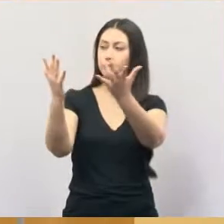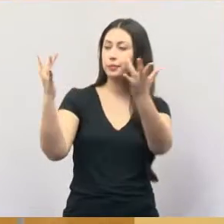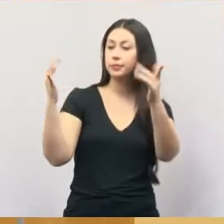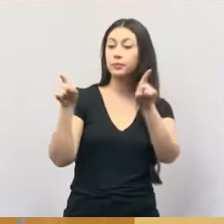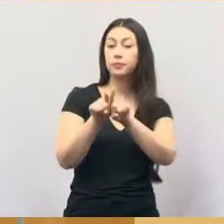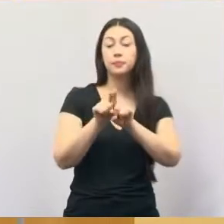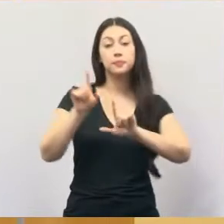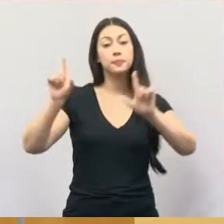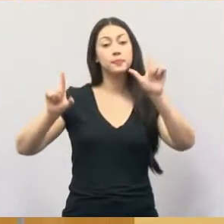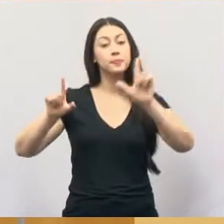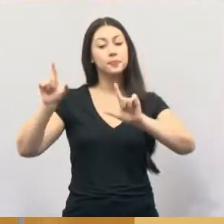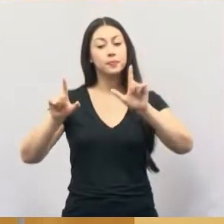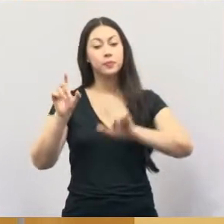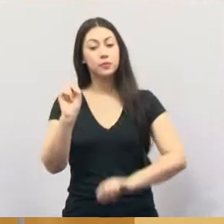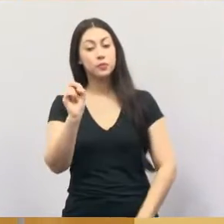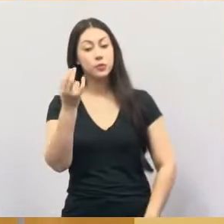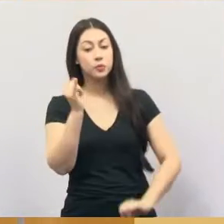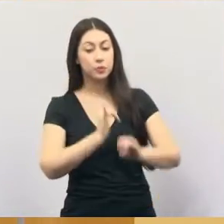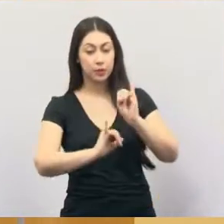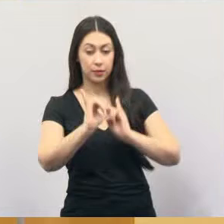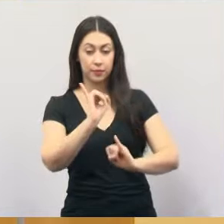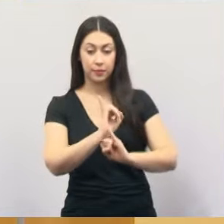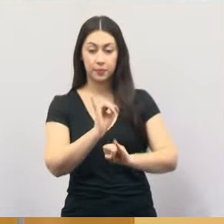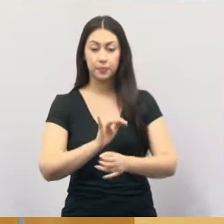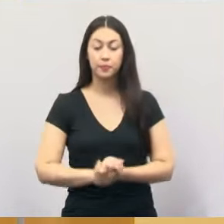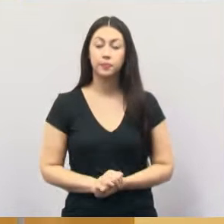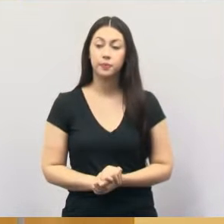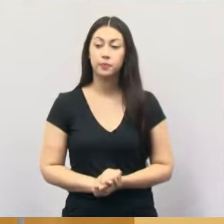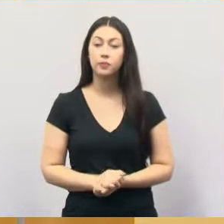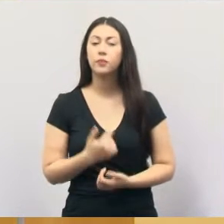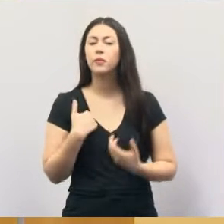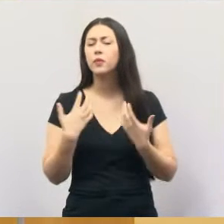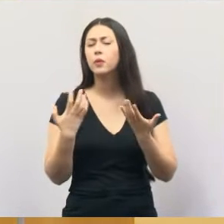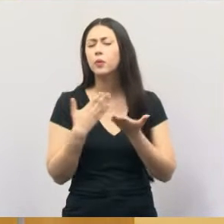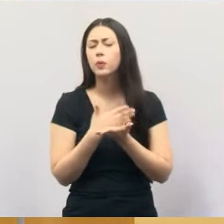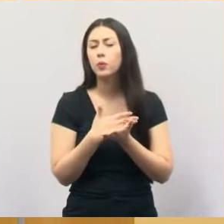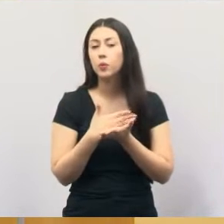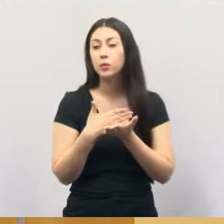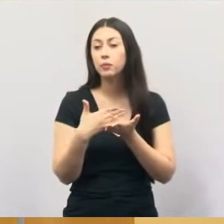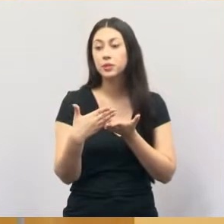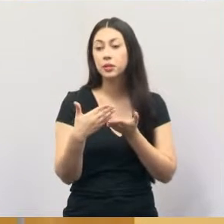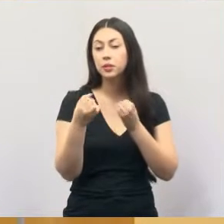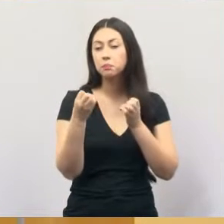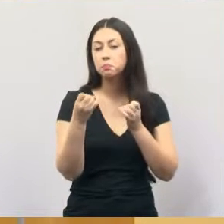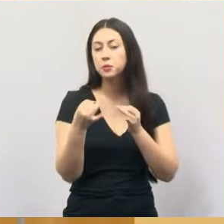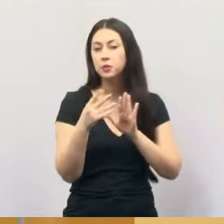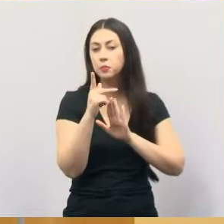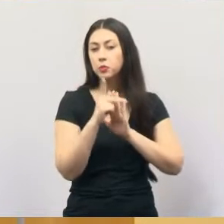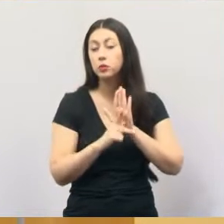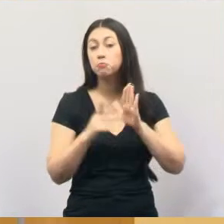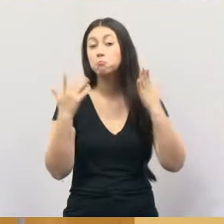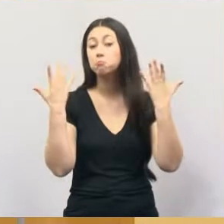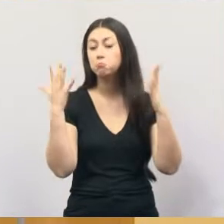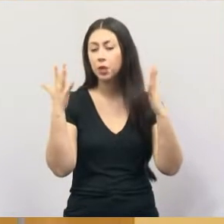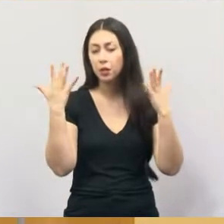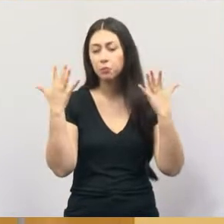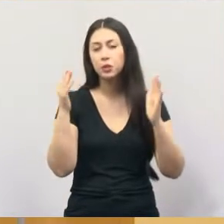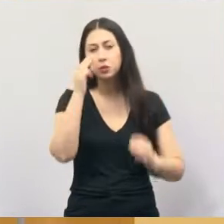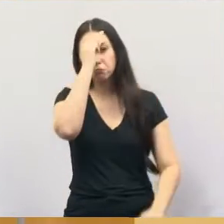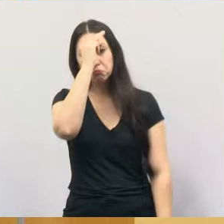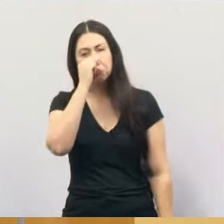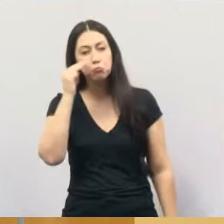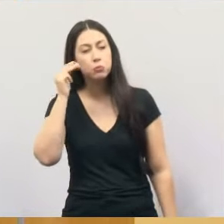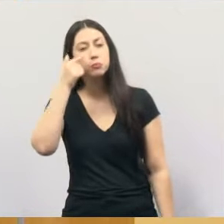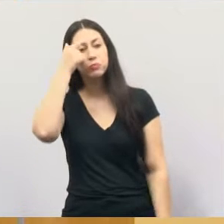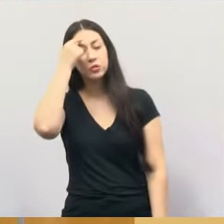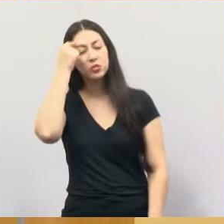assistem pela TV Câmara através da internet e da TV. Gostaria de começar comentando esse projeto, parabenizando você, Maria Amélia e